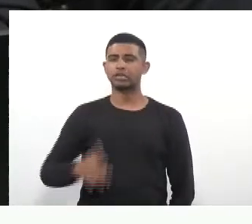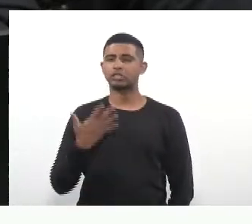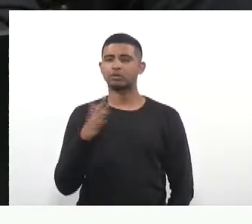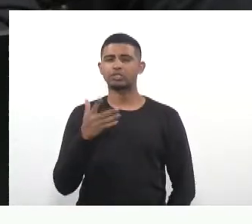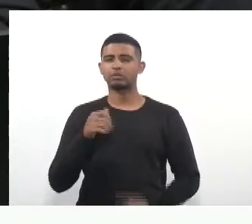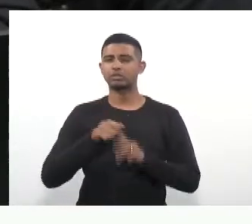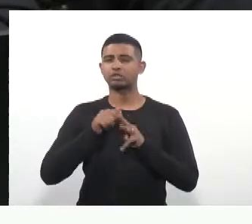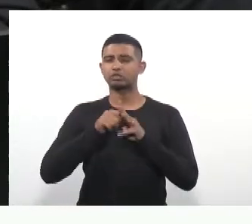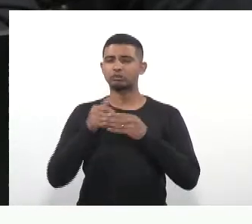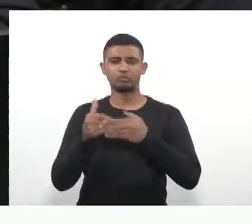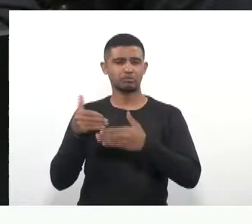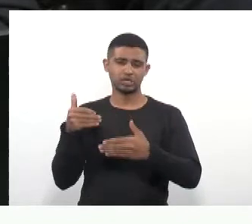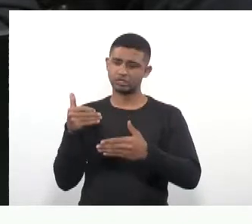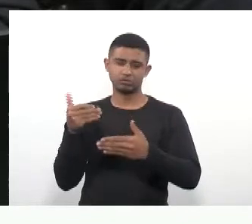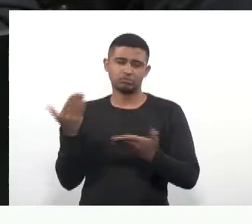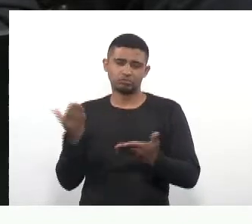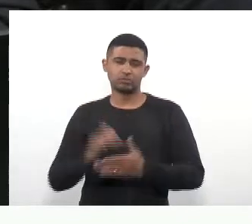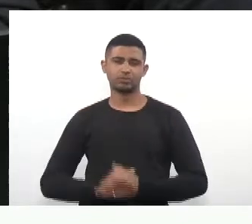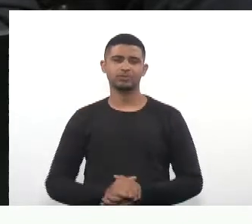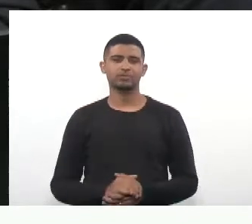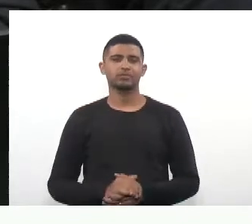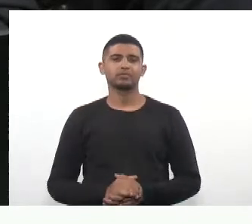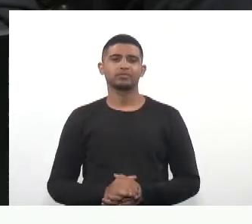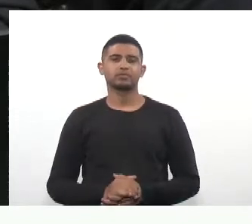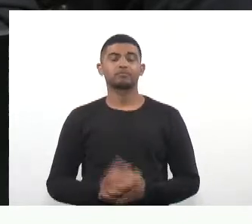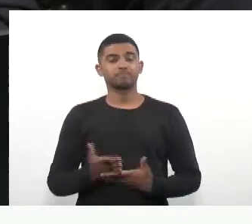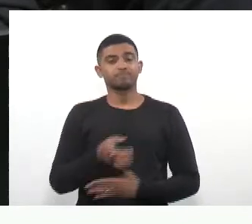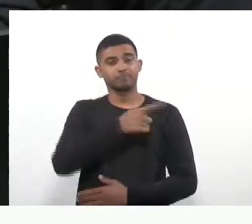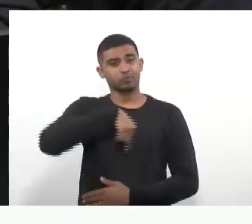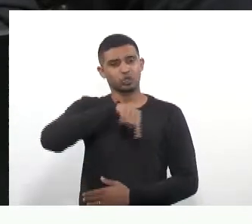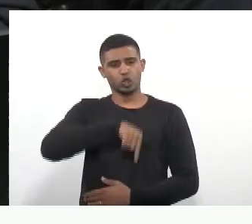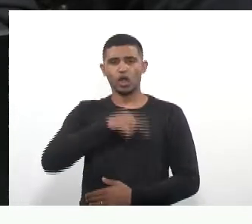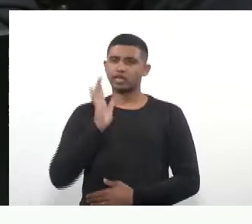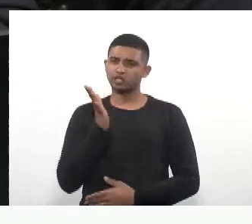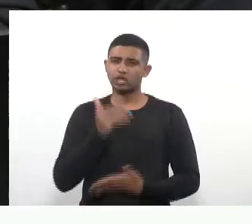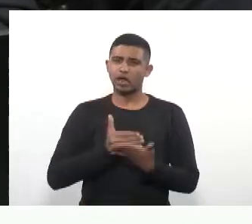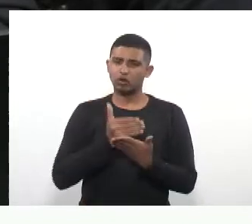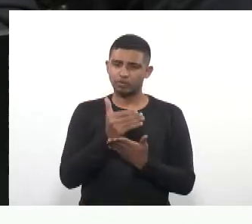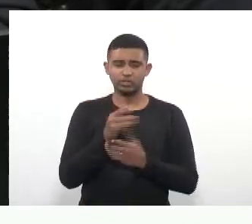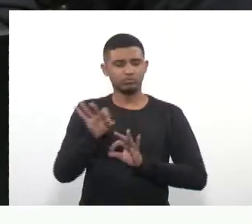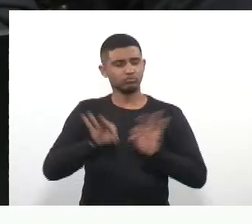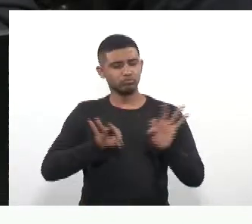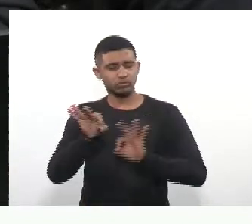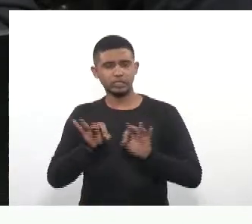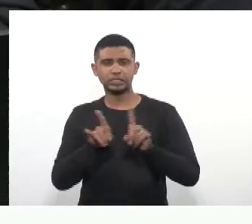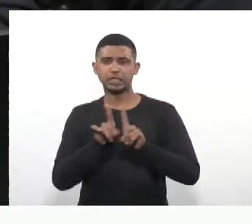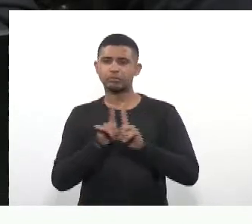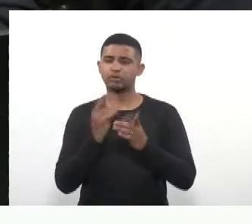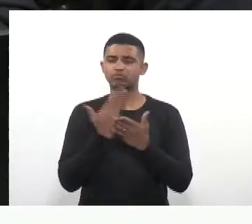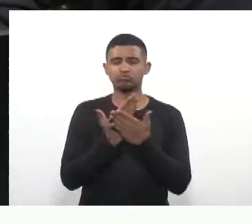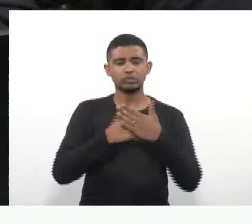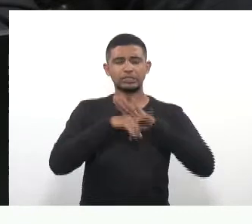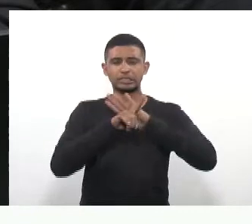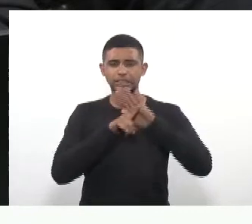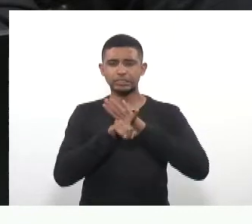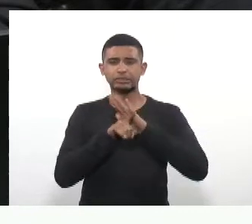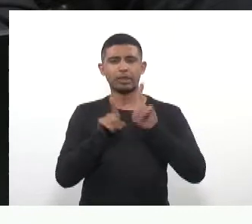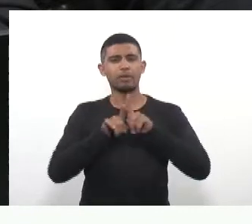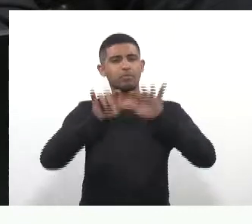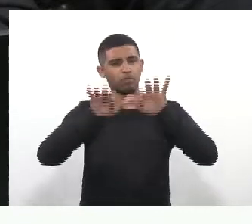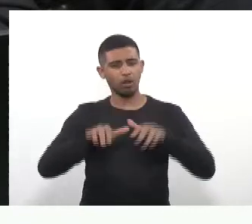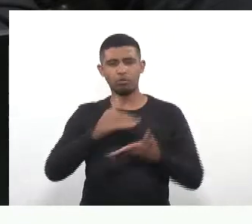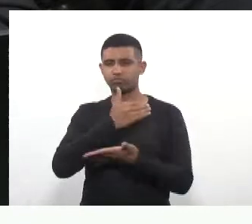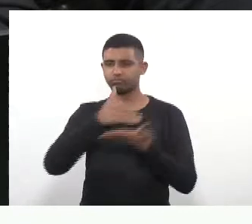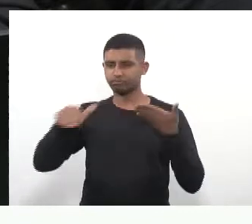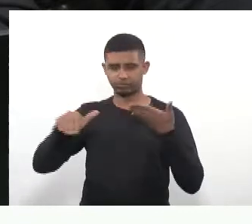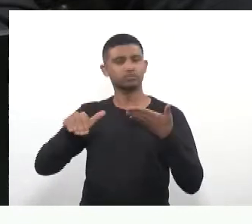meses atrás, uma coisa parecida, e nós demos início a um processo, a um estudo, e encaminhamos esse